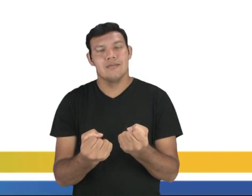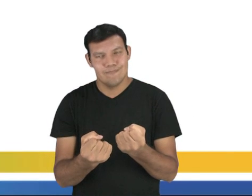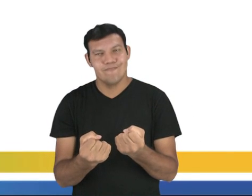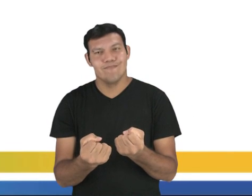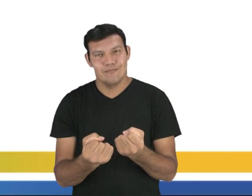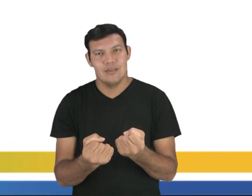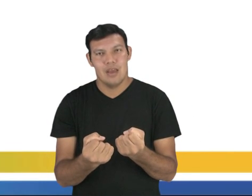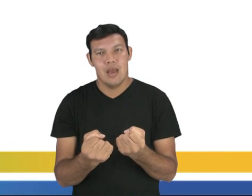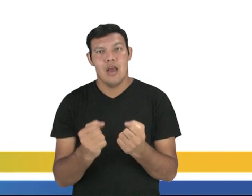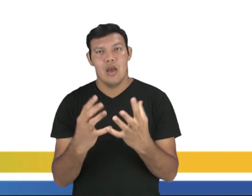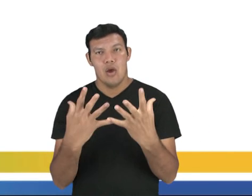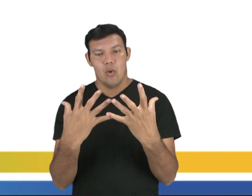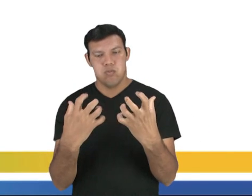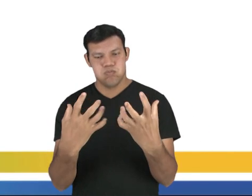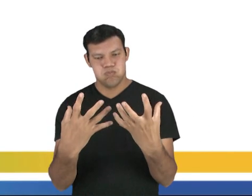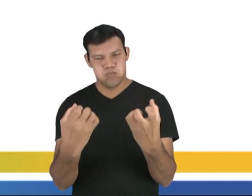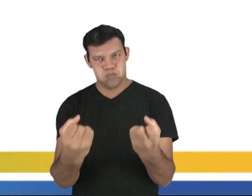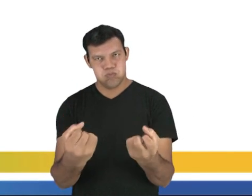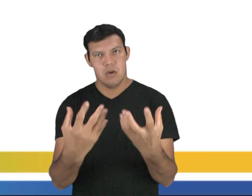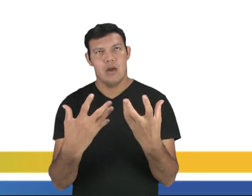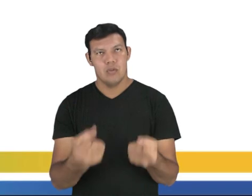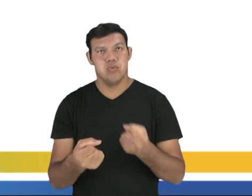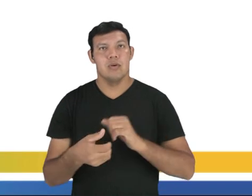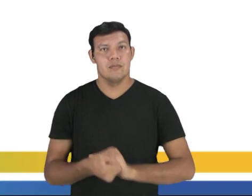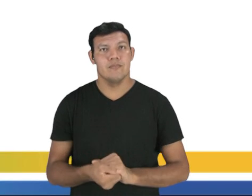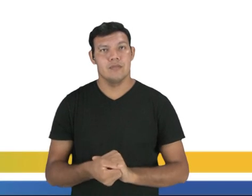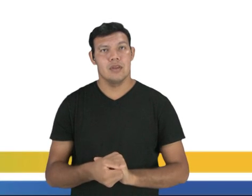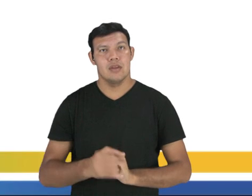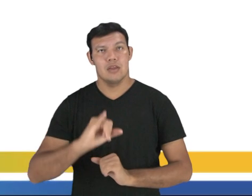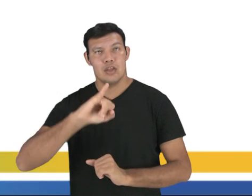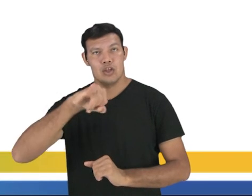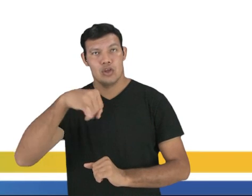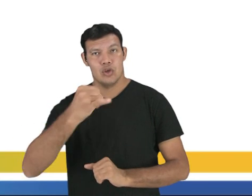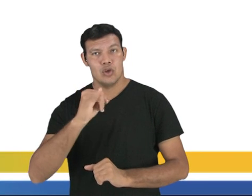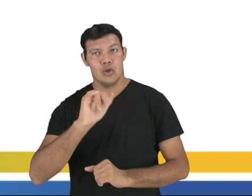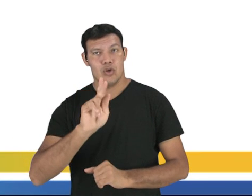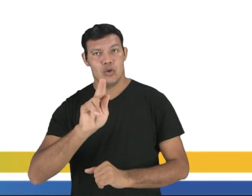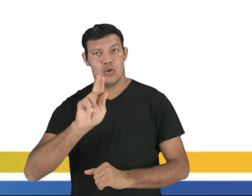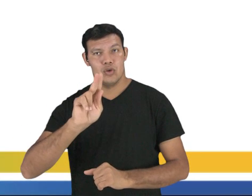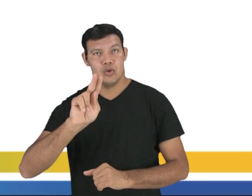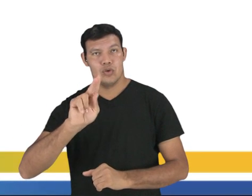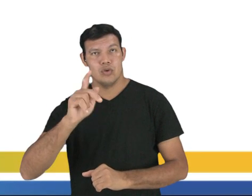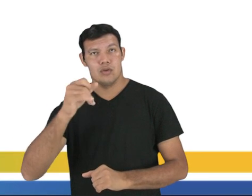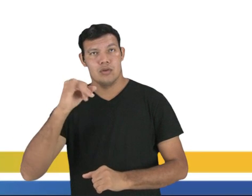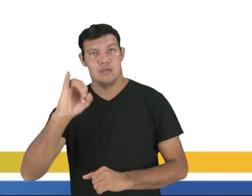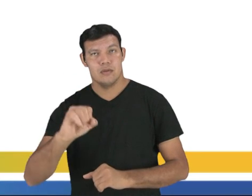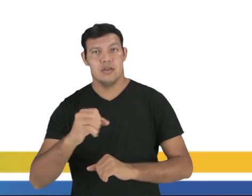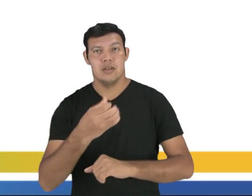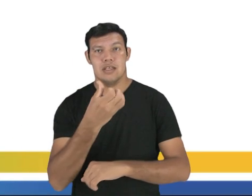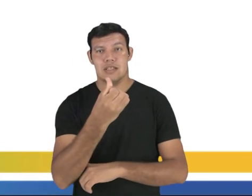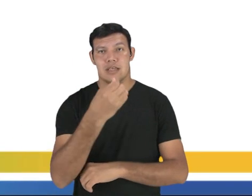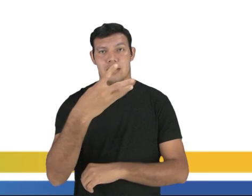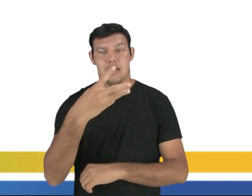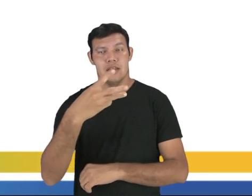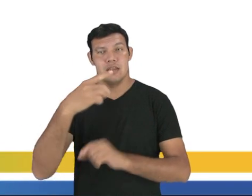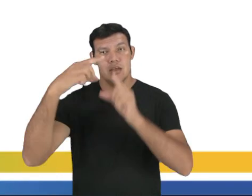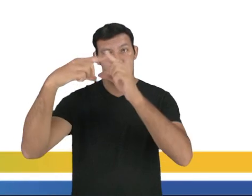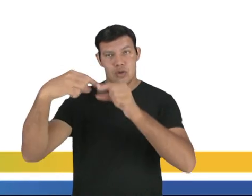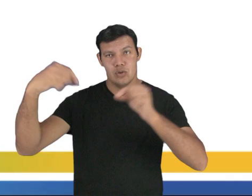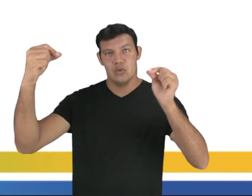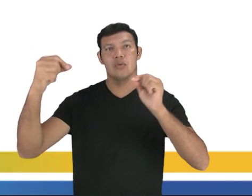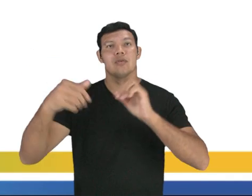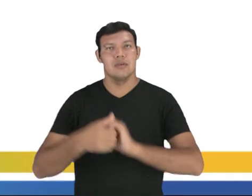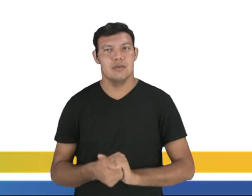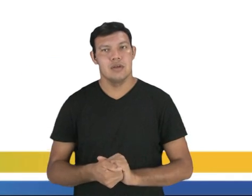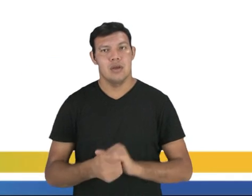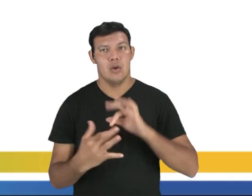é mais atrativo, né? Então, por exemplo, Júpiter, que eu coloquei ali para vocês, ele tem 63 luas. Captou ali no espaço 63 luas